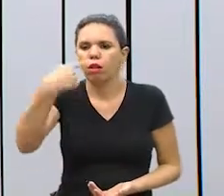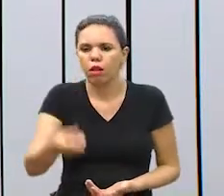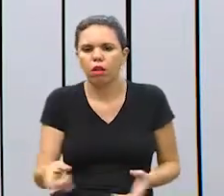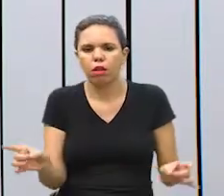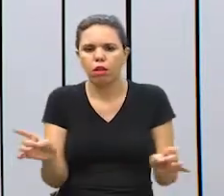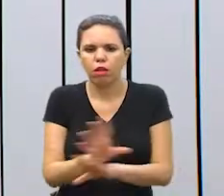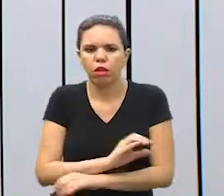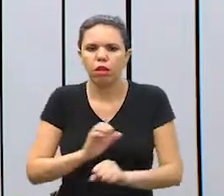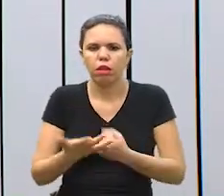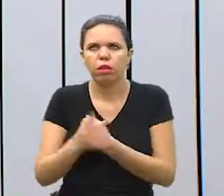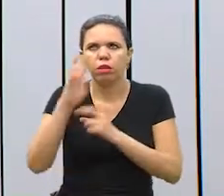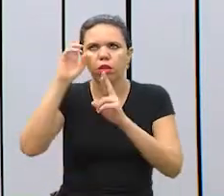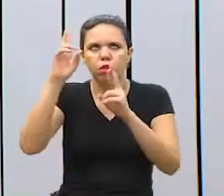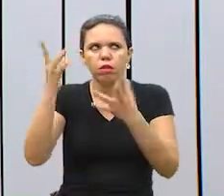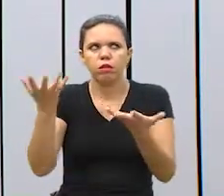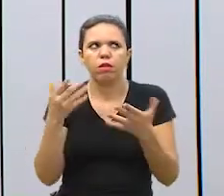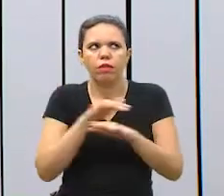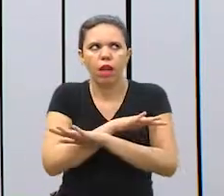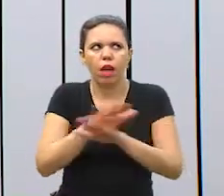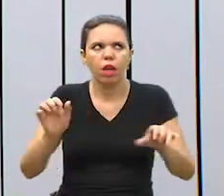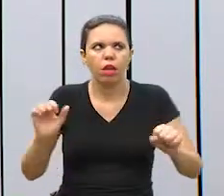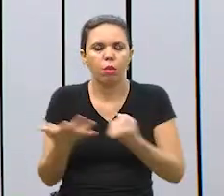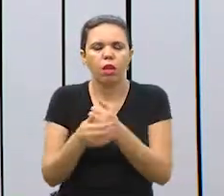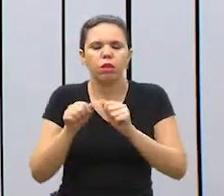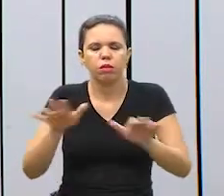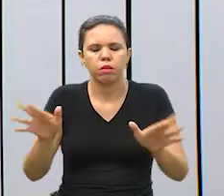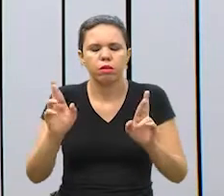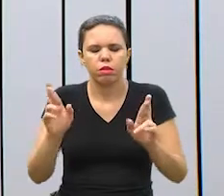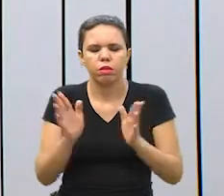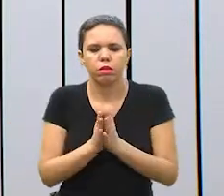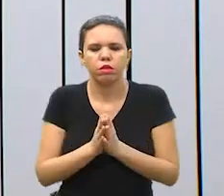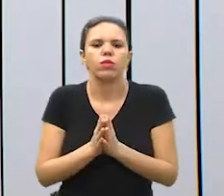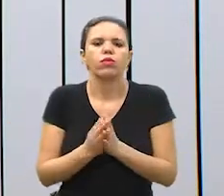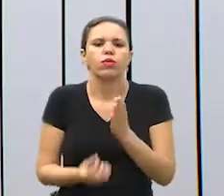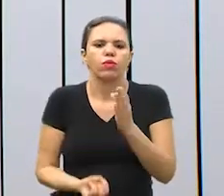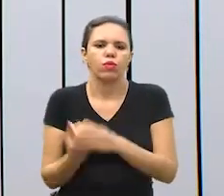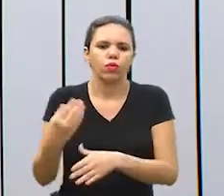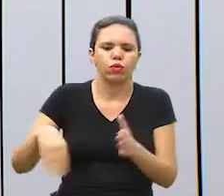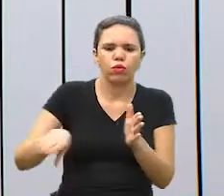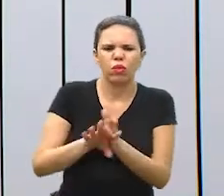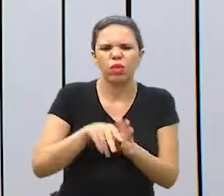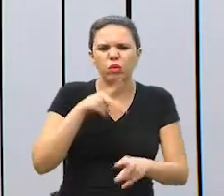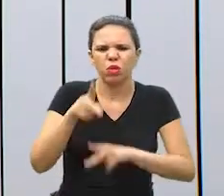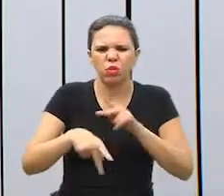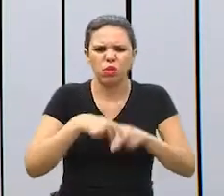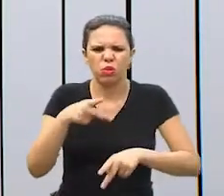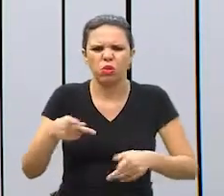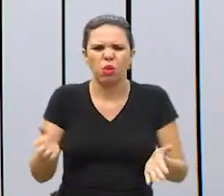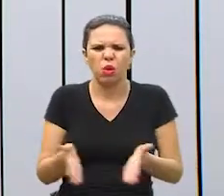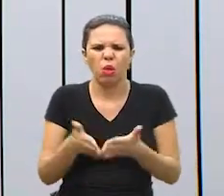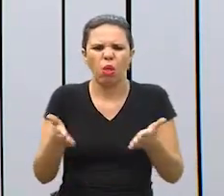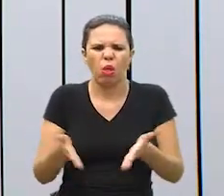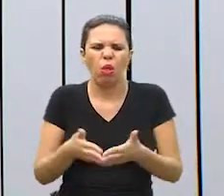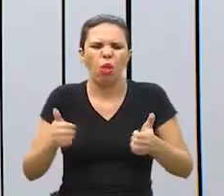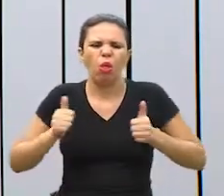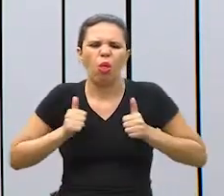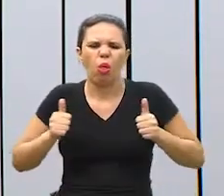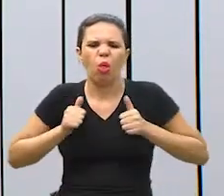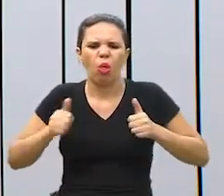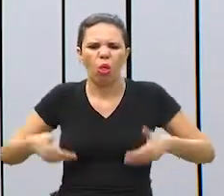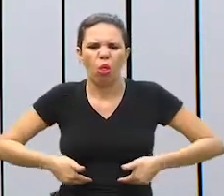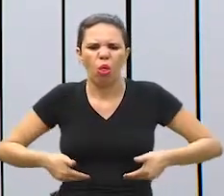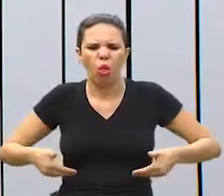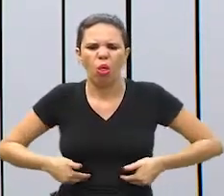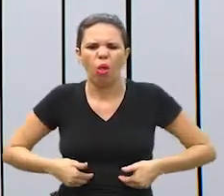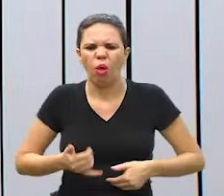essa pandemia, e se Deus quiser vai acabar a pandemia do Covid, virá a pandemia da fome, do desemprego,